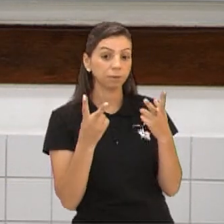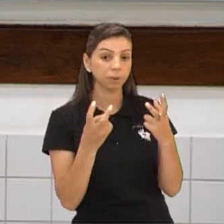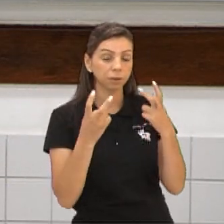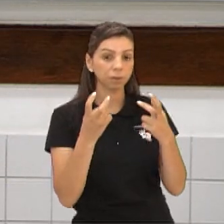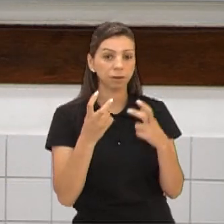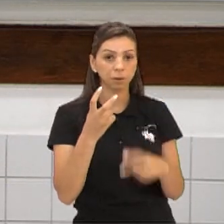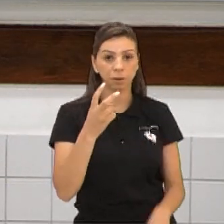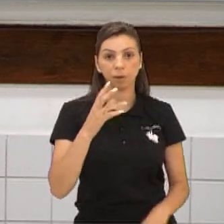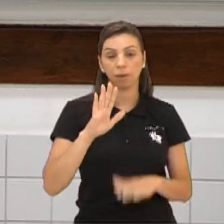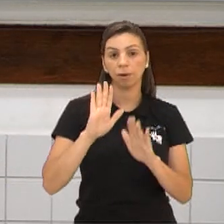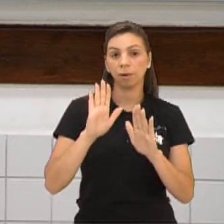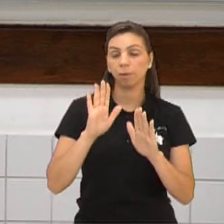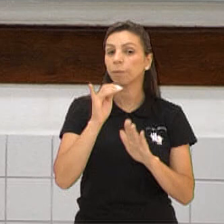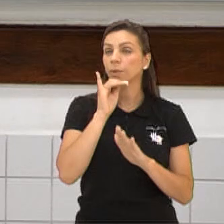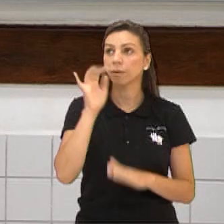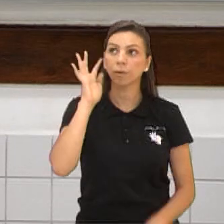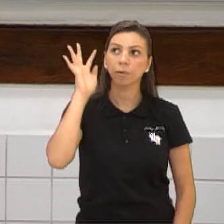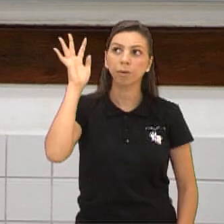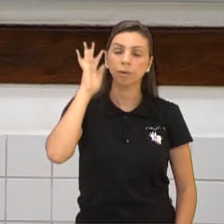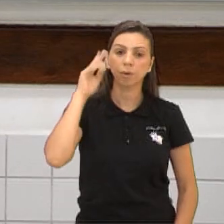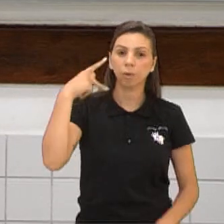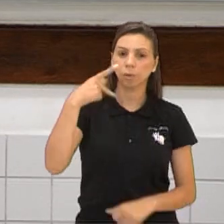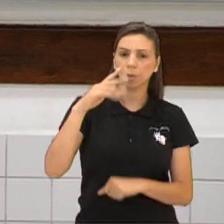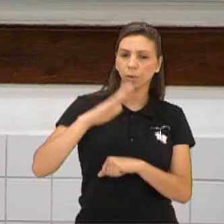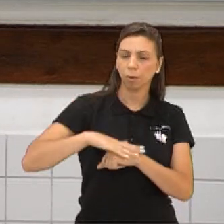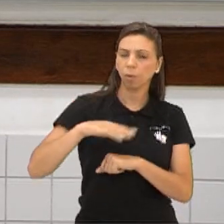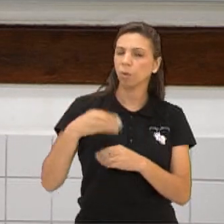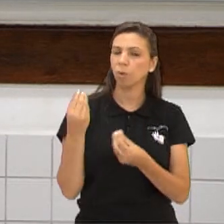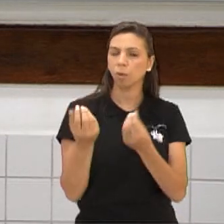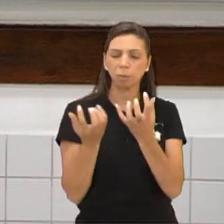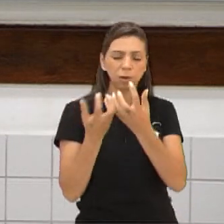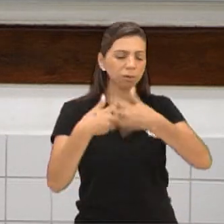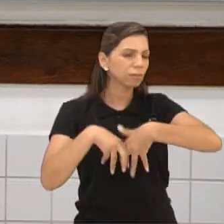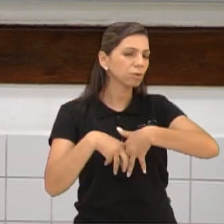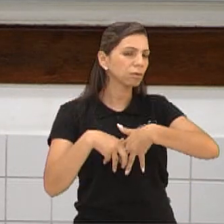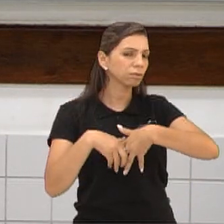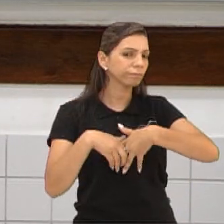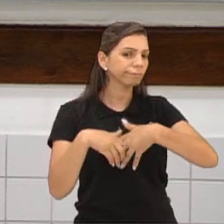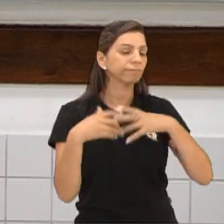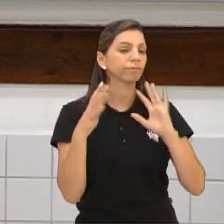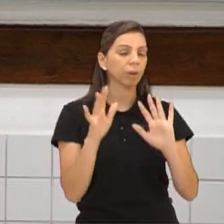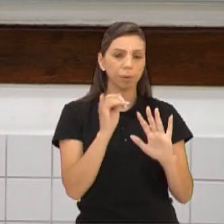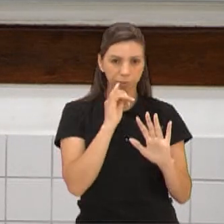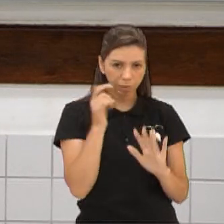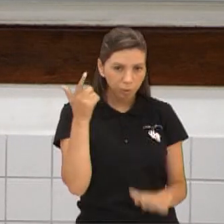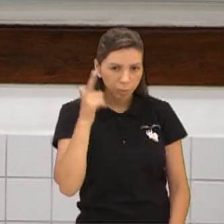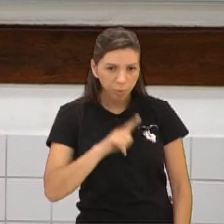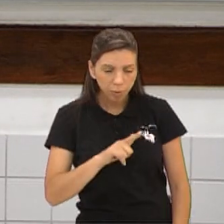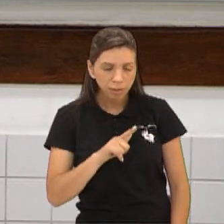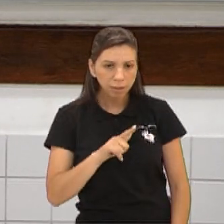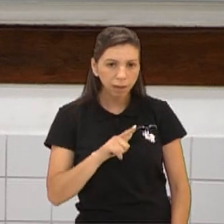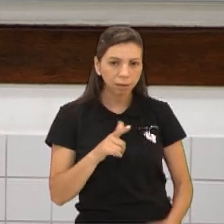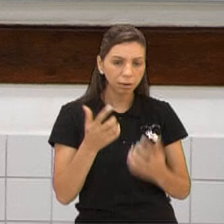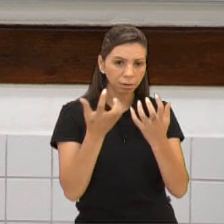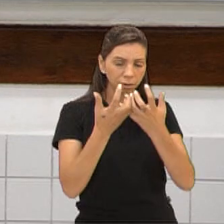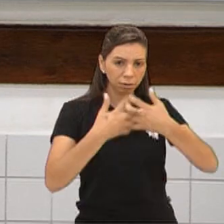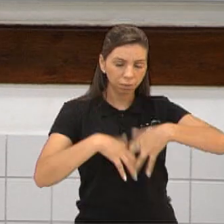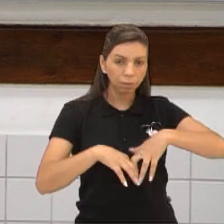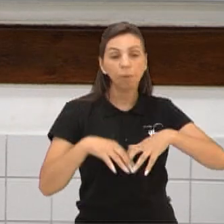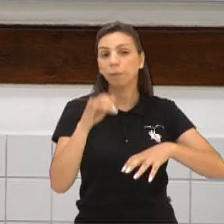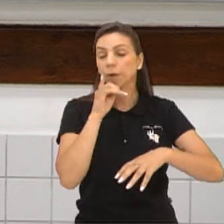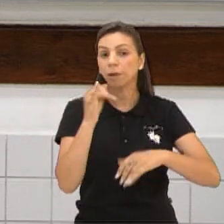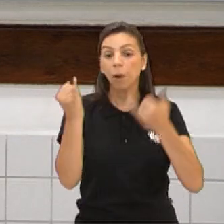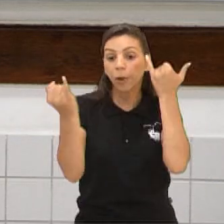próprio pensamento, hoje, como ele funciona? Para perceber. Você consegue filtrar as informações que chegam até